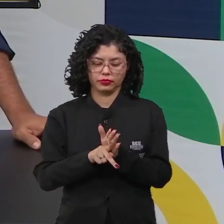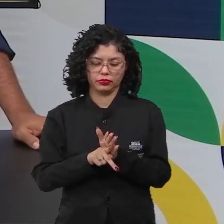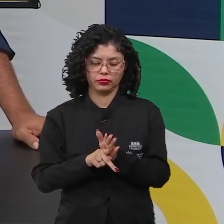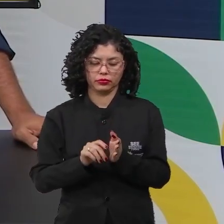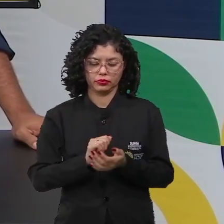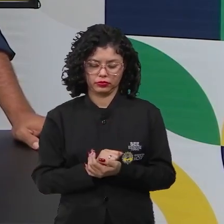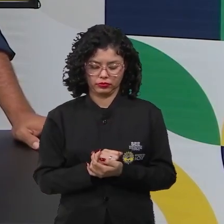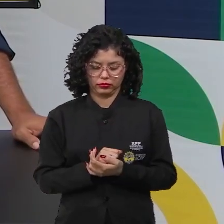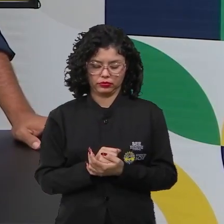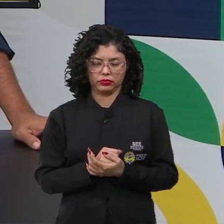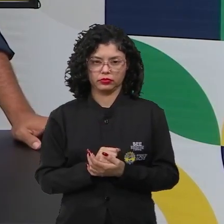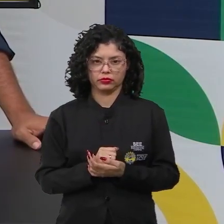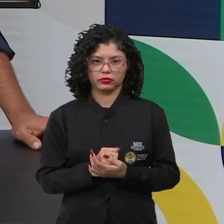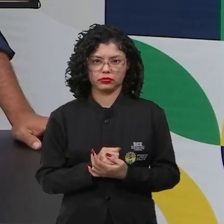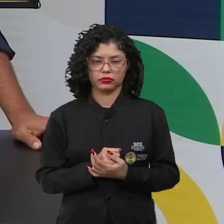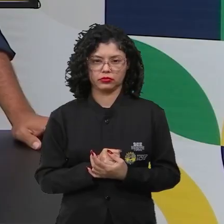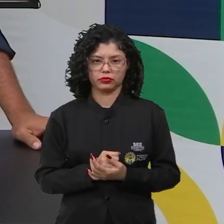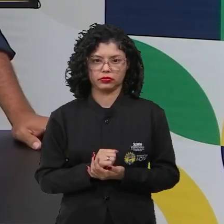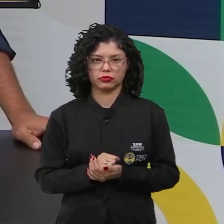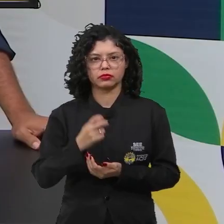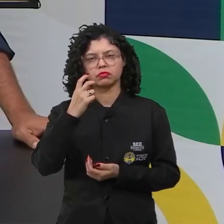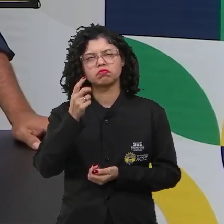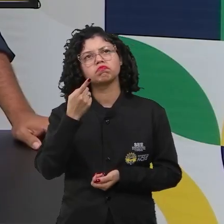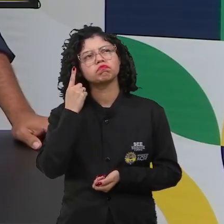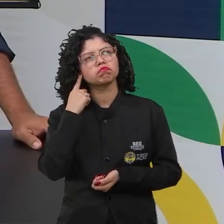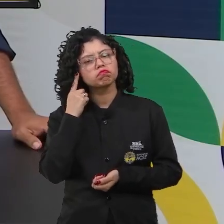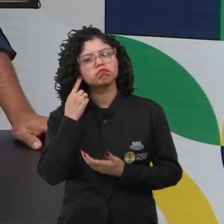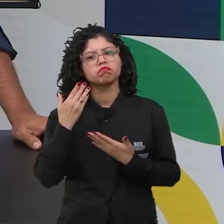uma reverberação futura de tipo, olha,